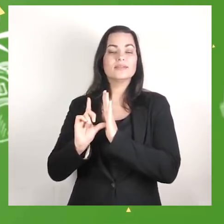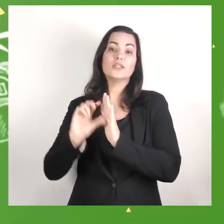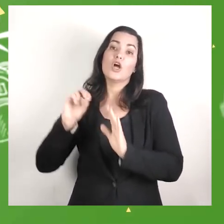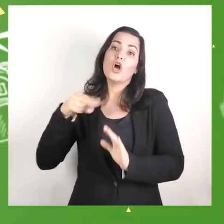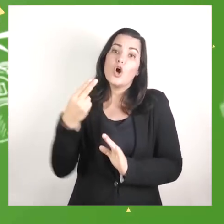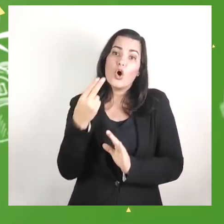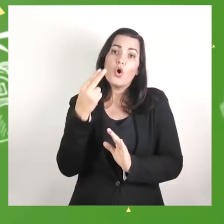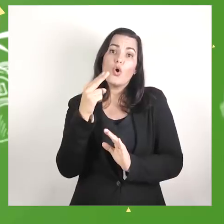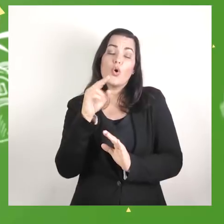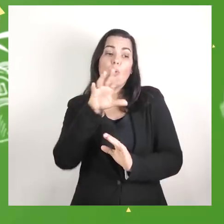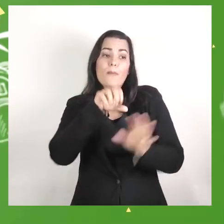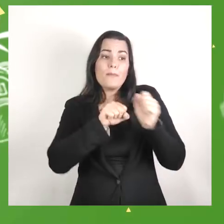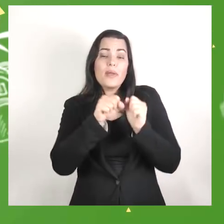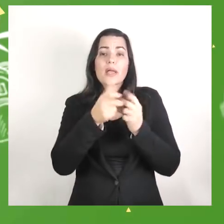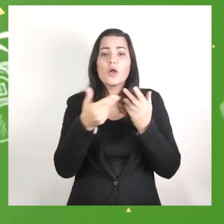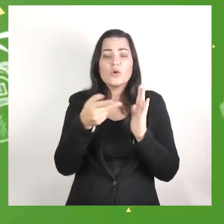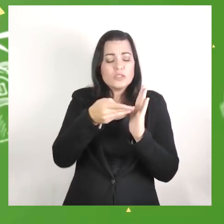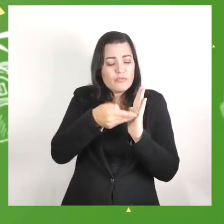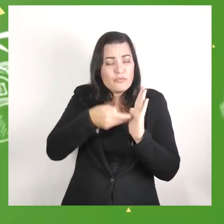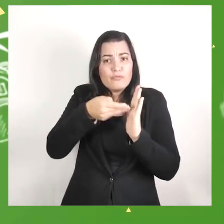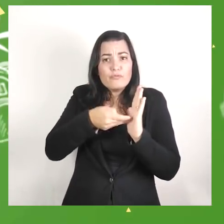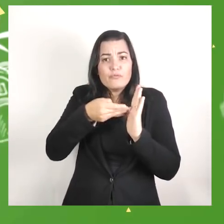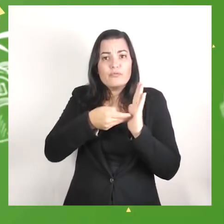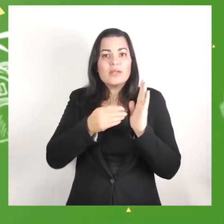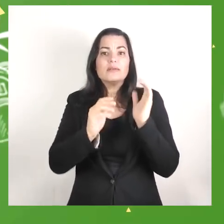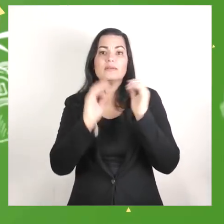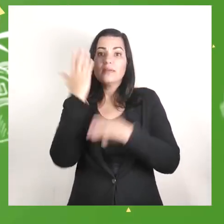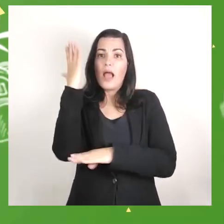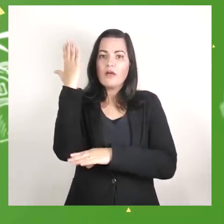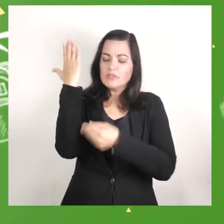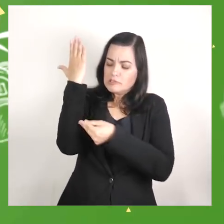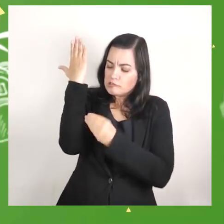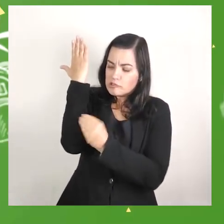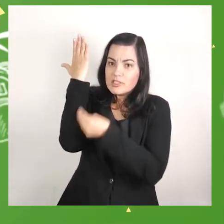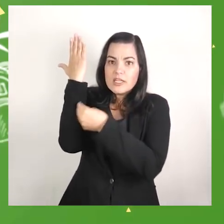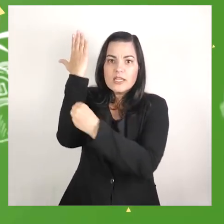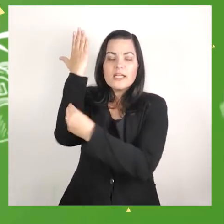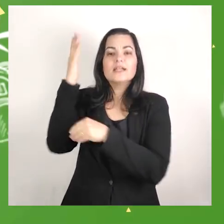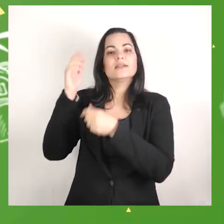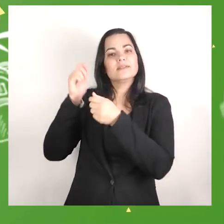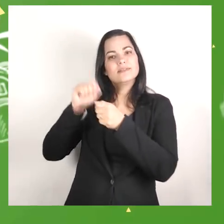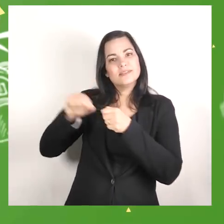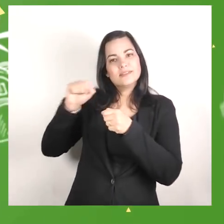para escrever em algum lugar que ela tinha passado por ali.